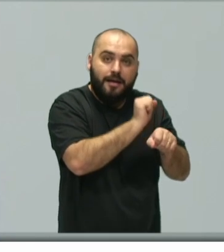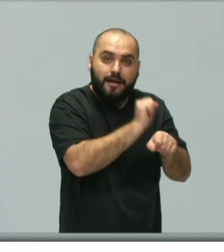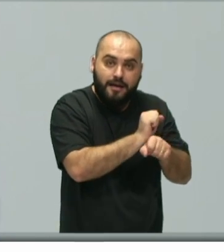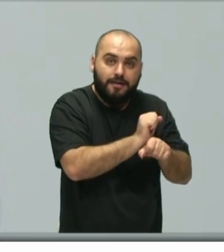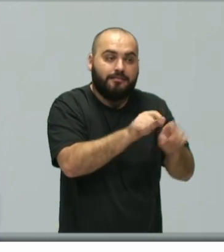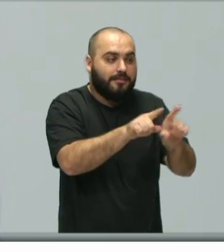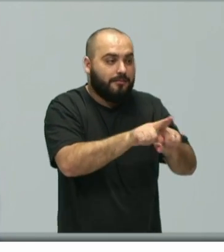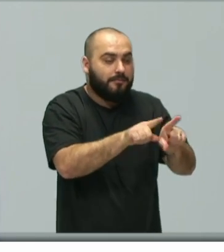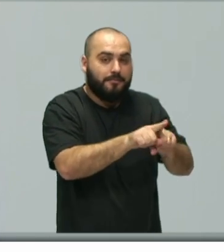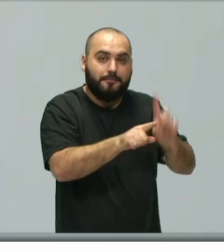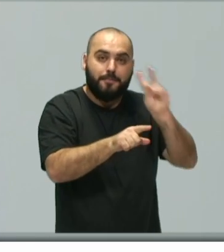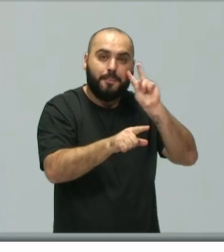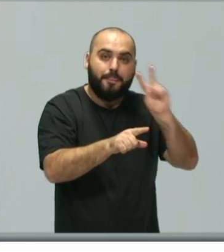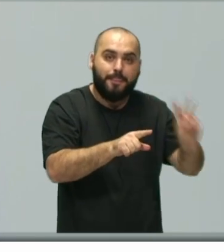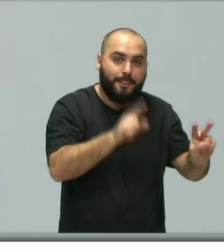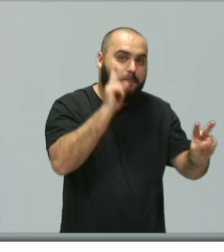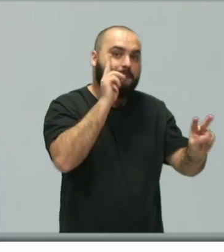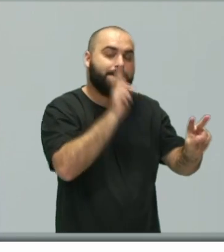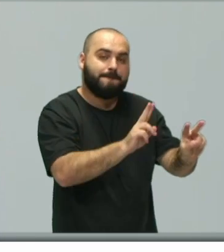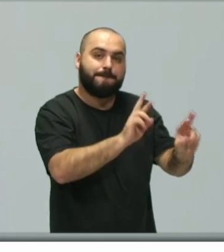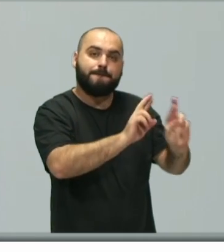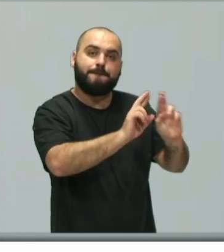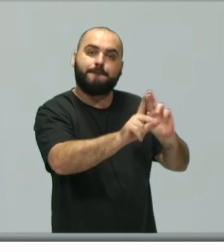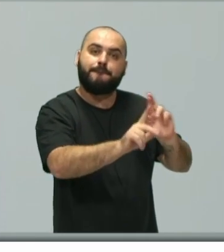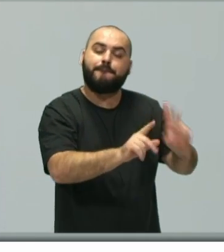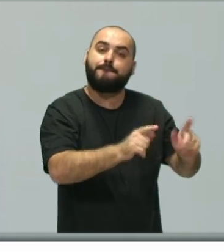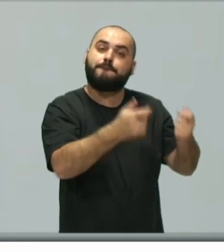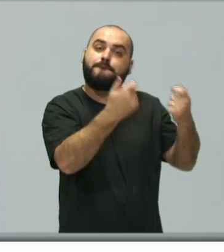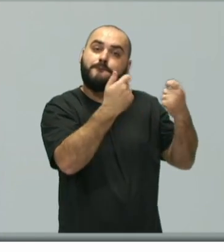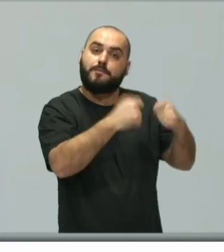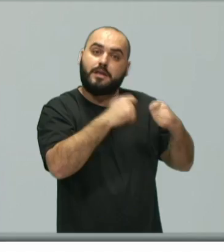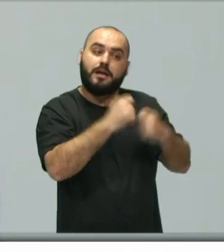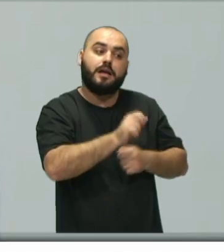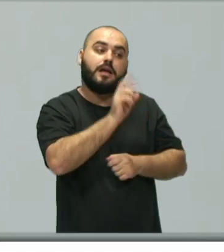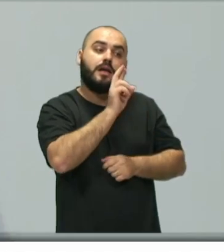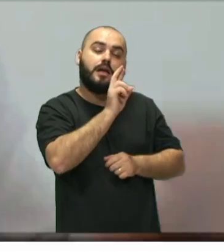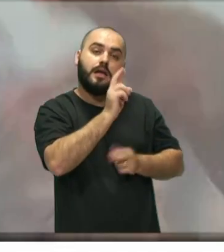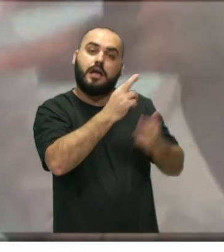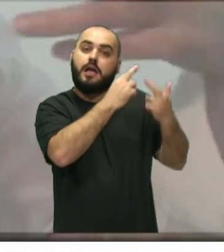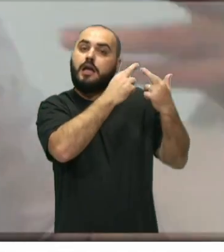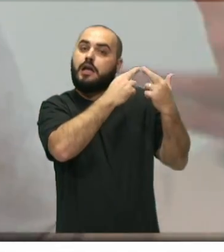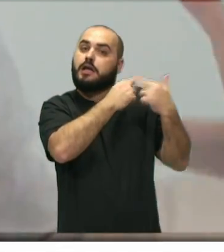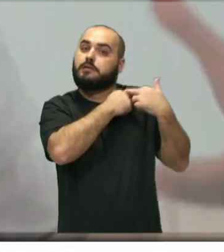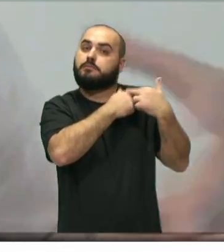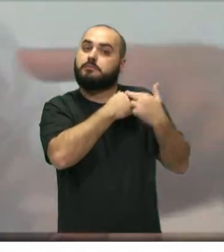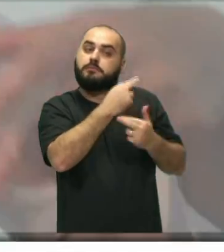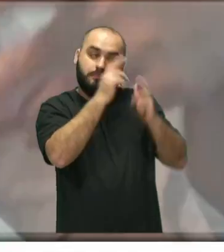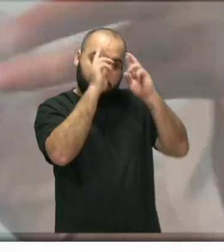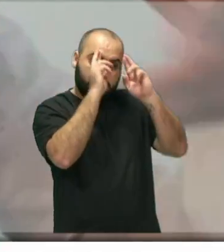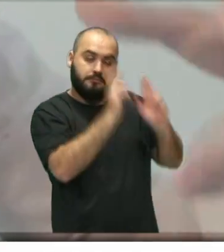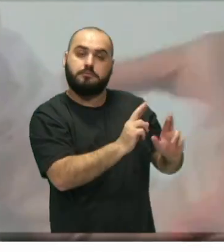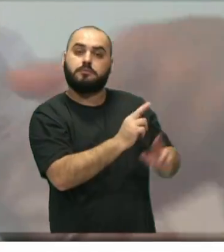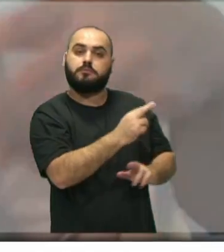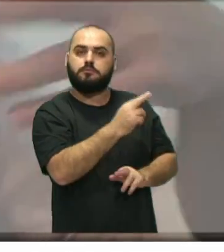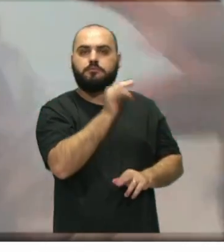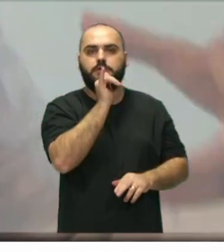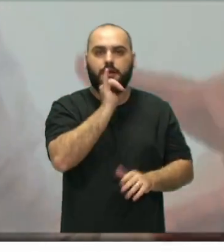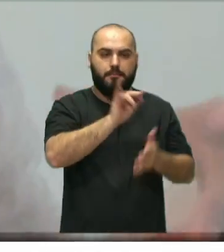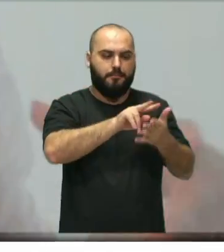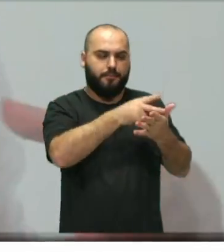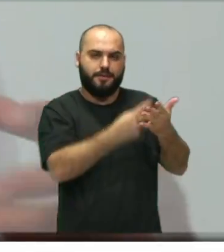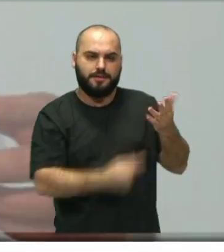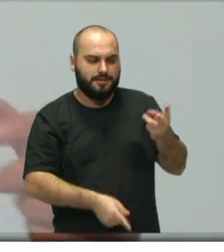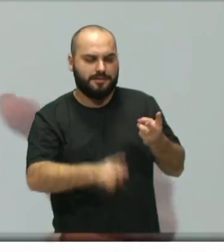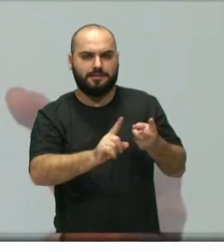olhar, também precisam ser respeitadas no seu ritmo, né? Na sua fantasia, daí vem a poesia, vem o